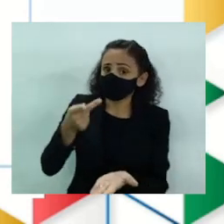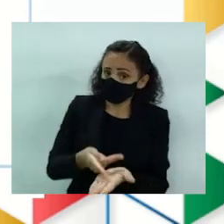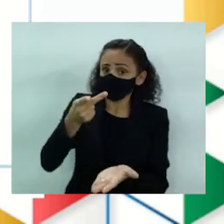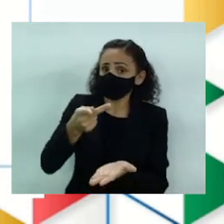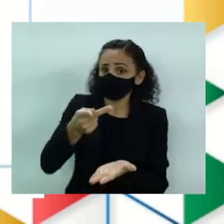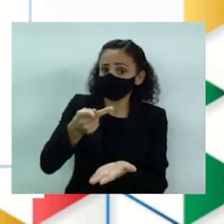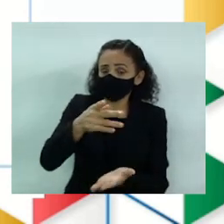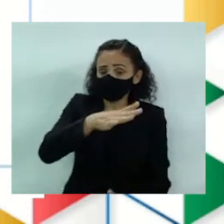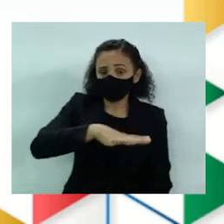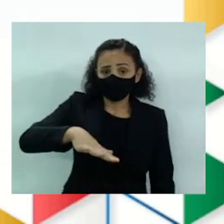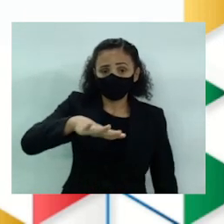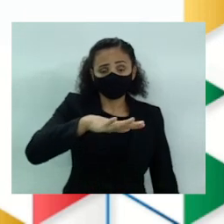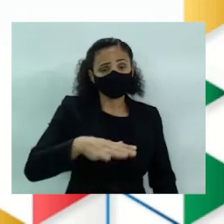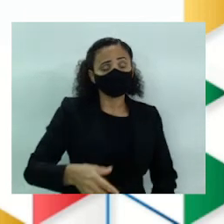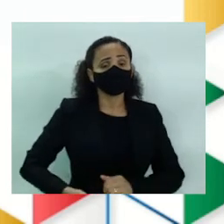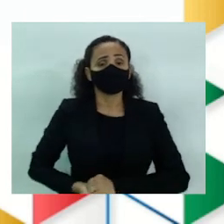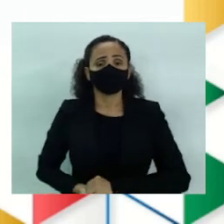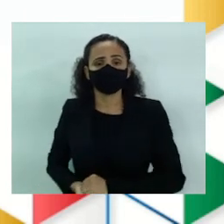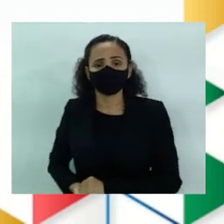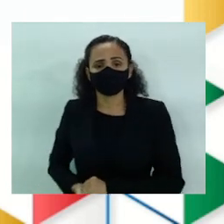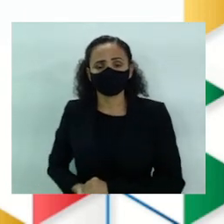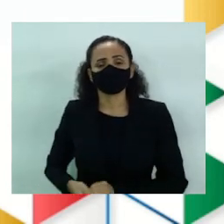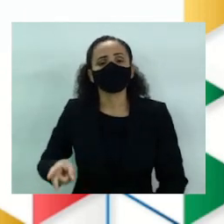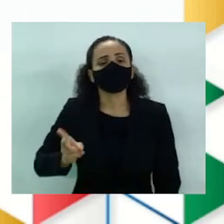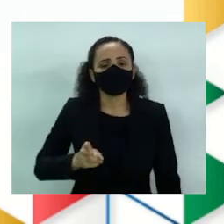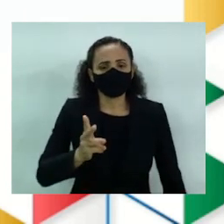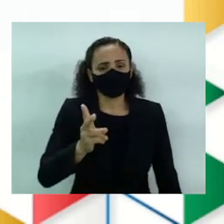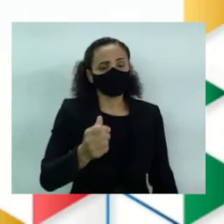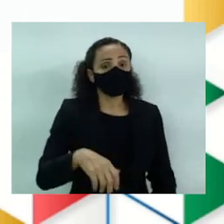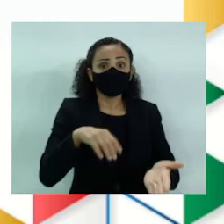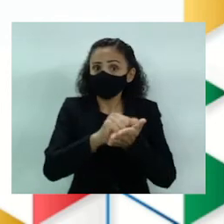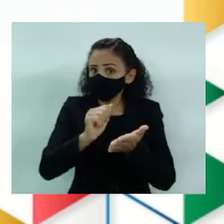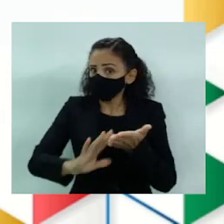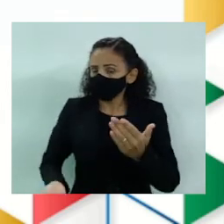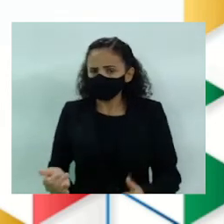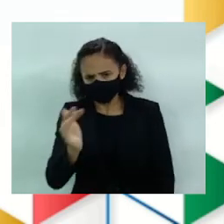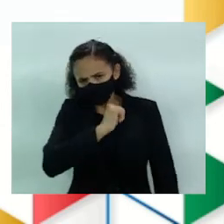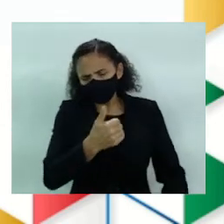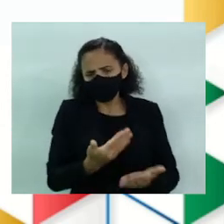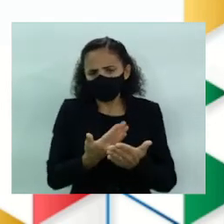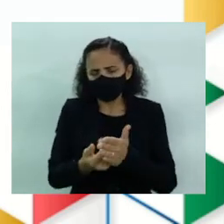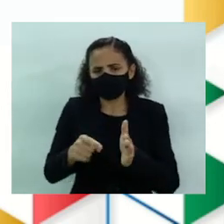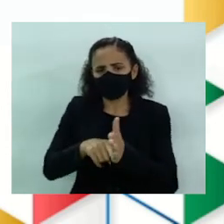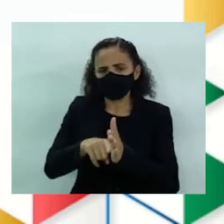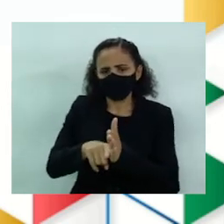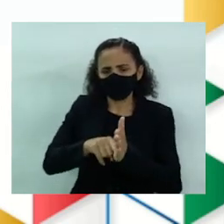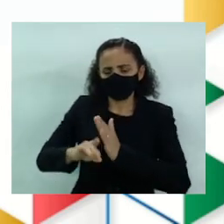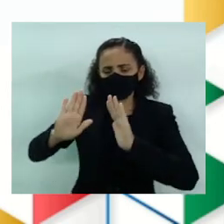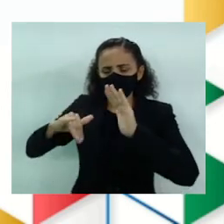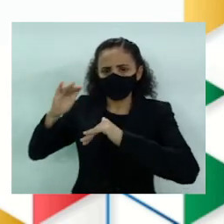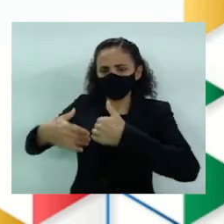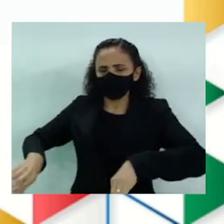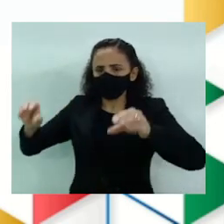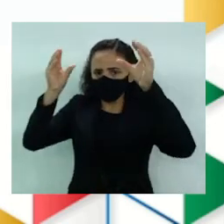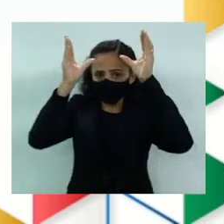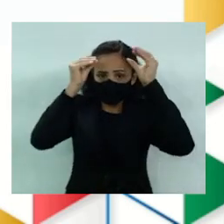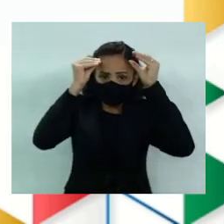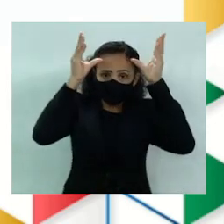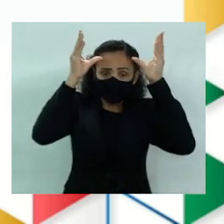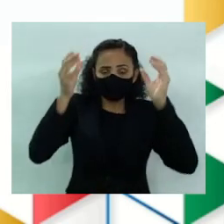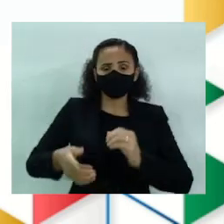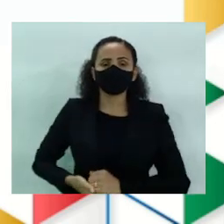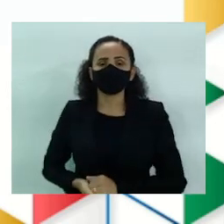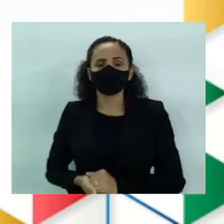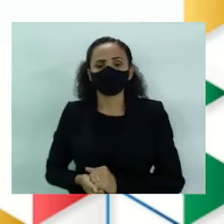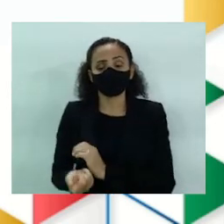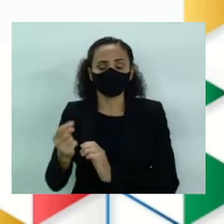tá certo? Vamos lá. Vamos fazer um exercício para nós observarmos o nosso conhecimento. Vamos lá. Entre